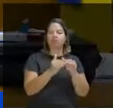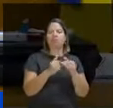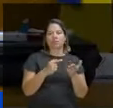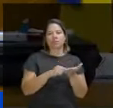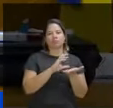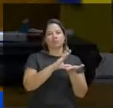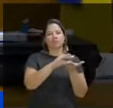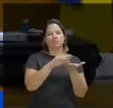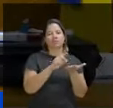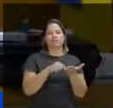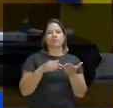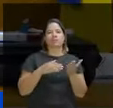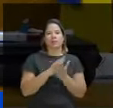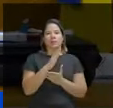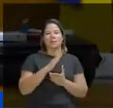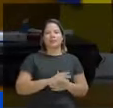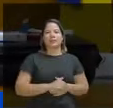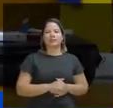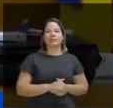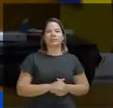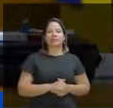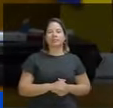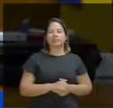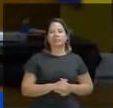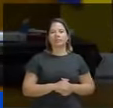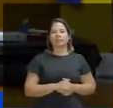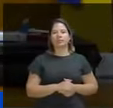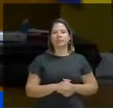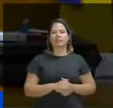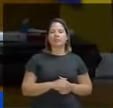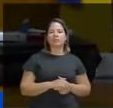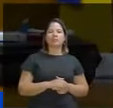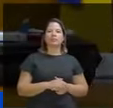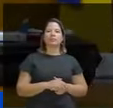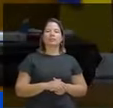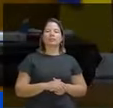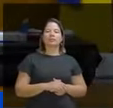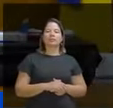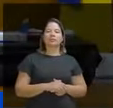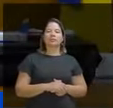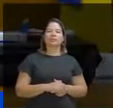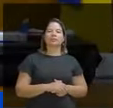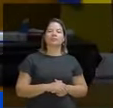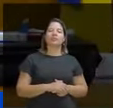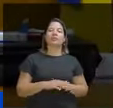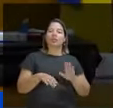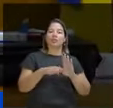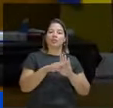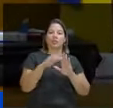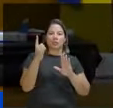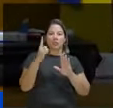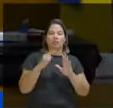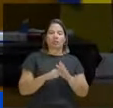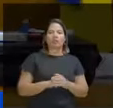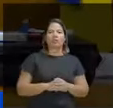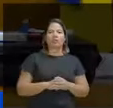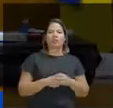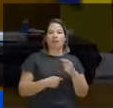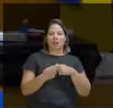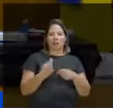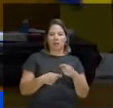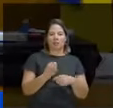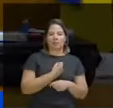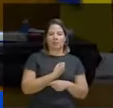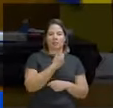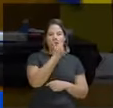aprovada. Ata aprovada. Vamos chamar primeiramente em julgamento o item 1 da pauta, é o processo administrativo